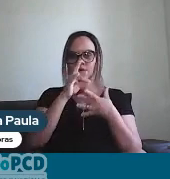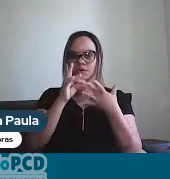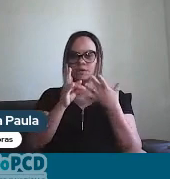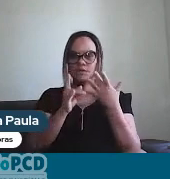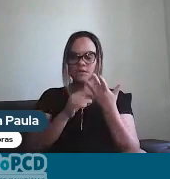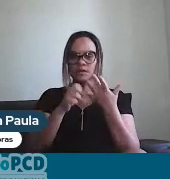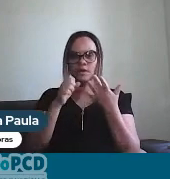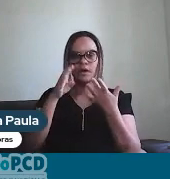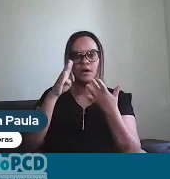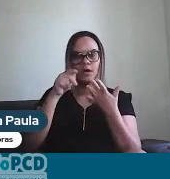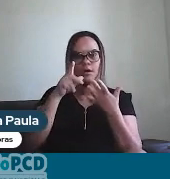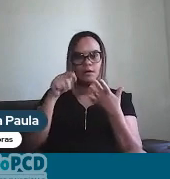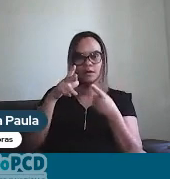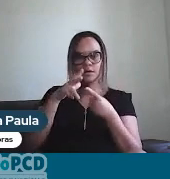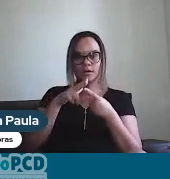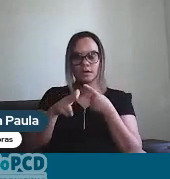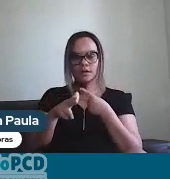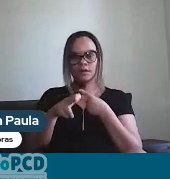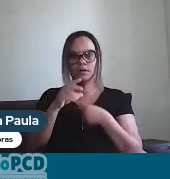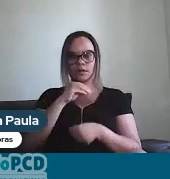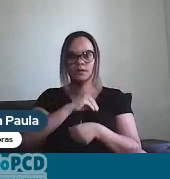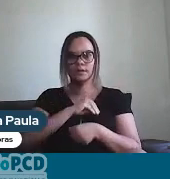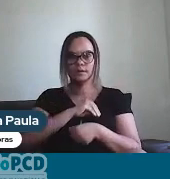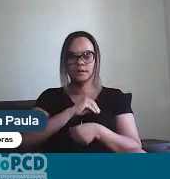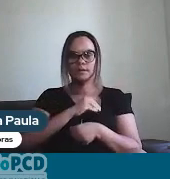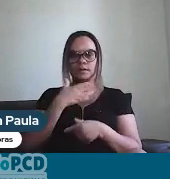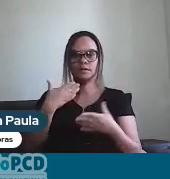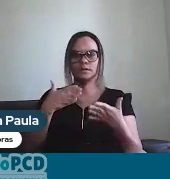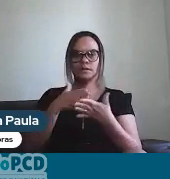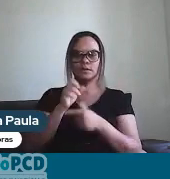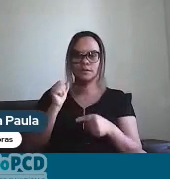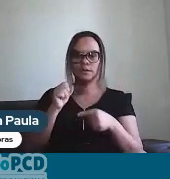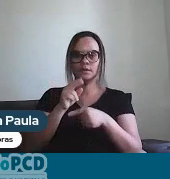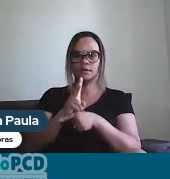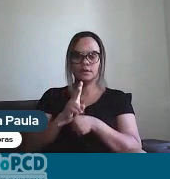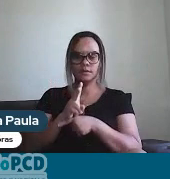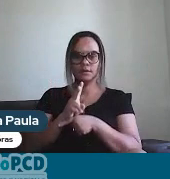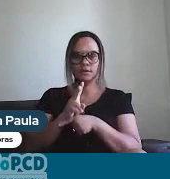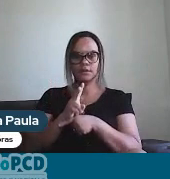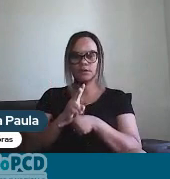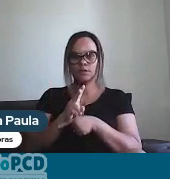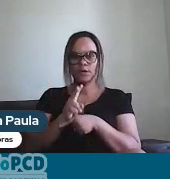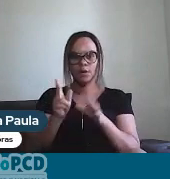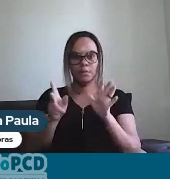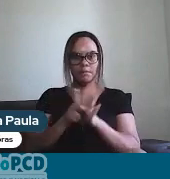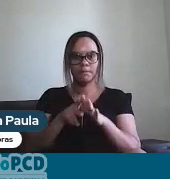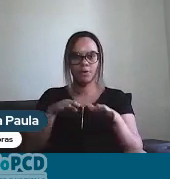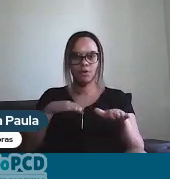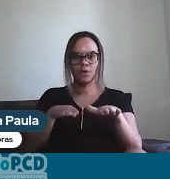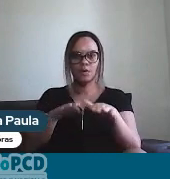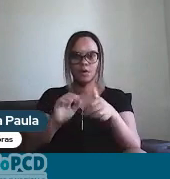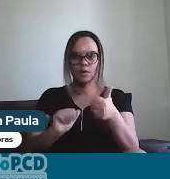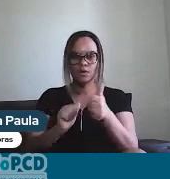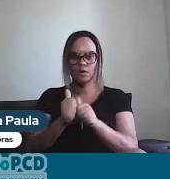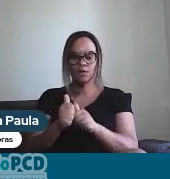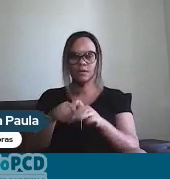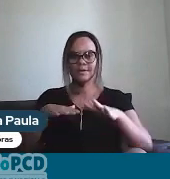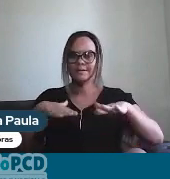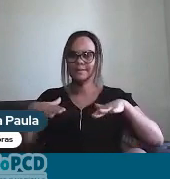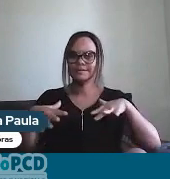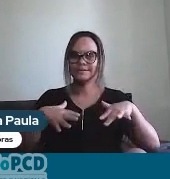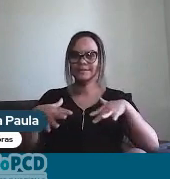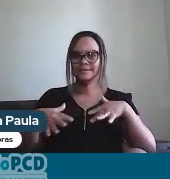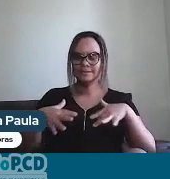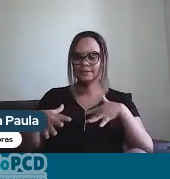tem corte de renda. Se ela quiser acessar, por exemplo, uma vaga reservada no estacionamento, aí tem que avaliar a questão da mobilidade, né,